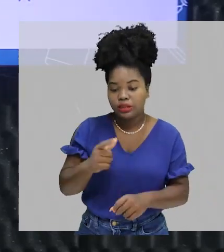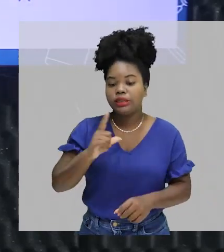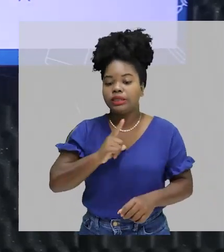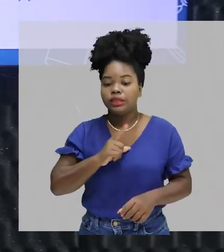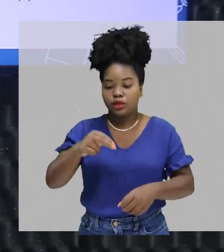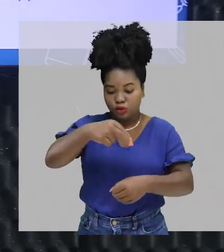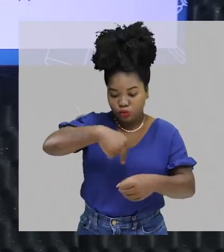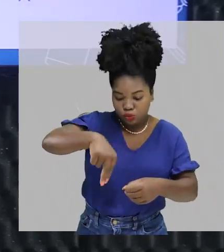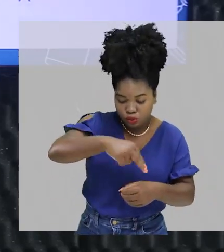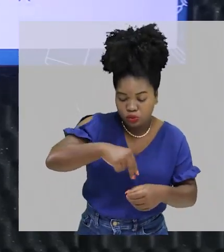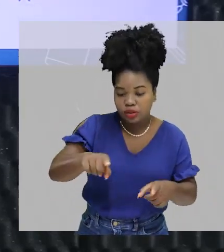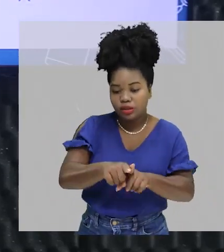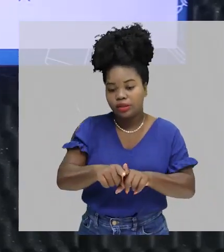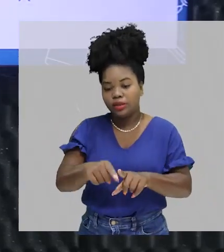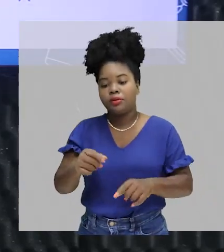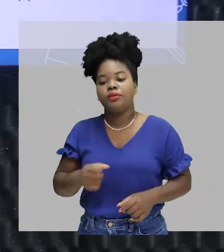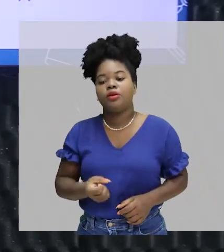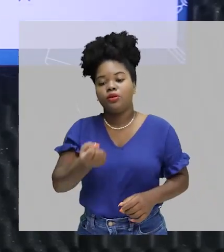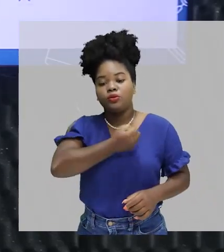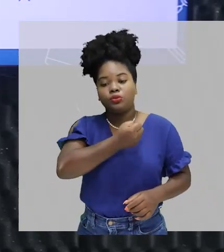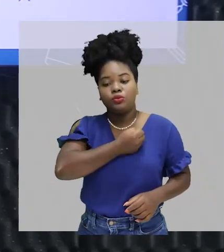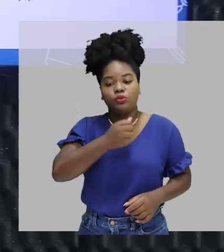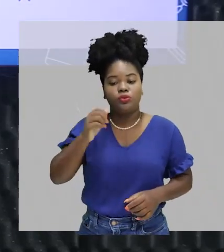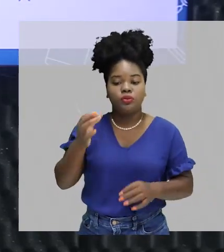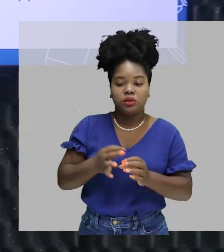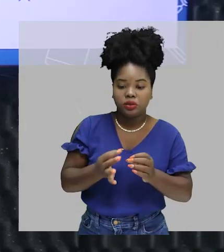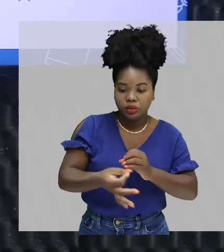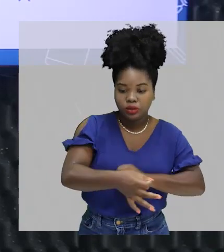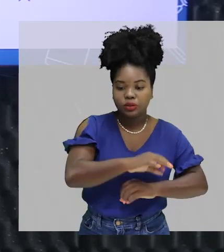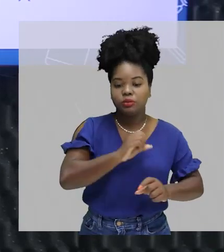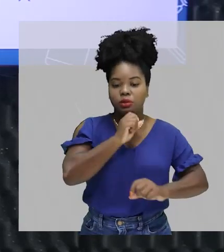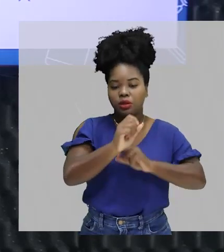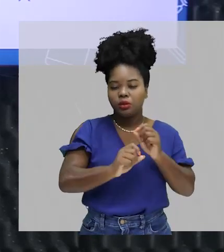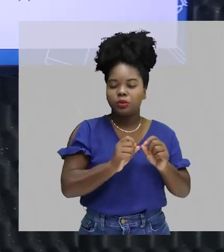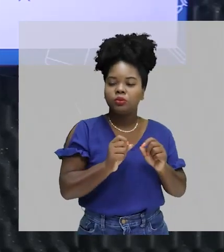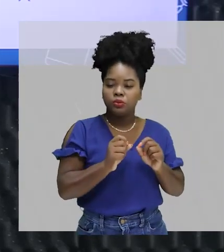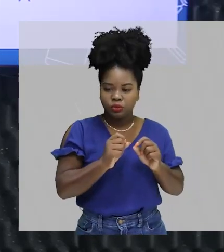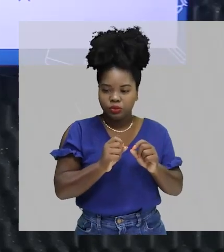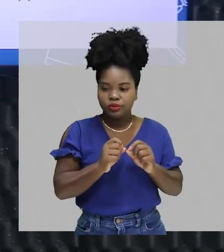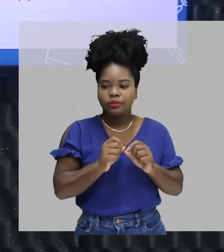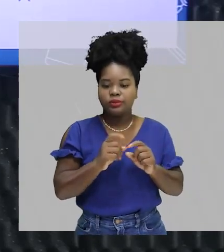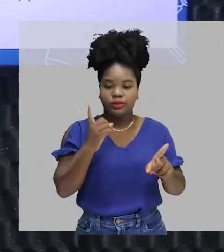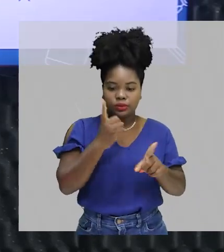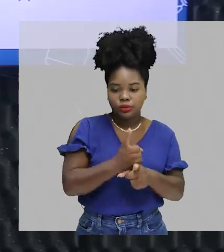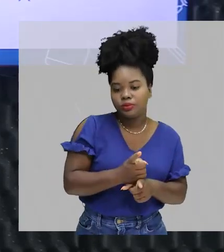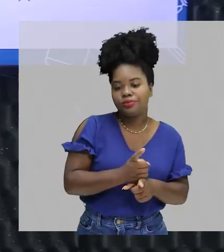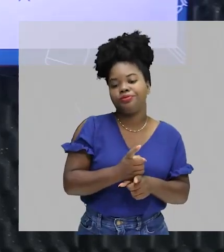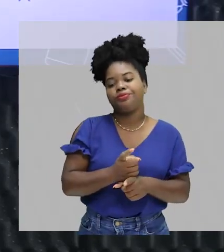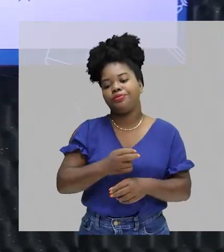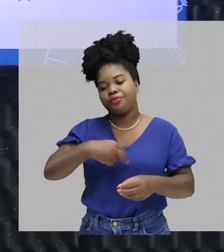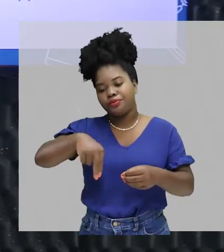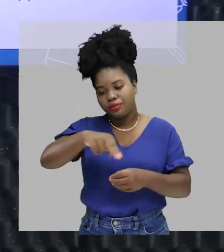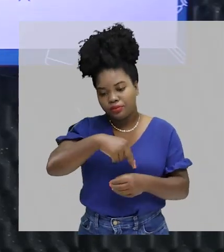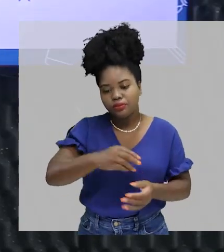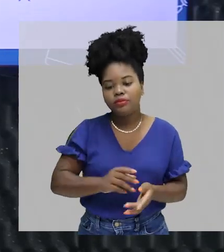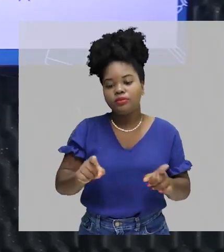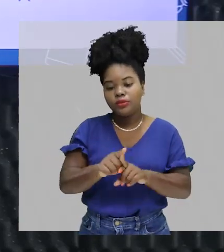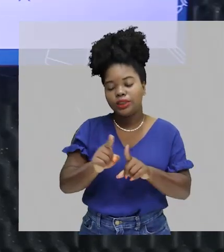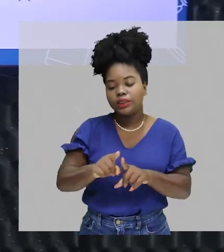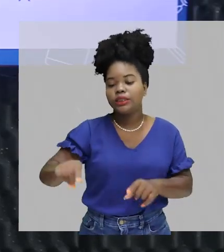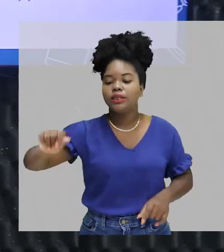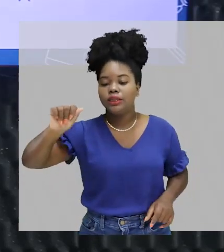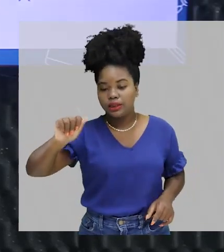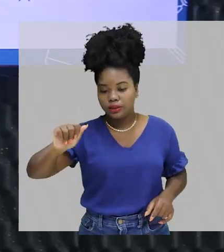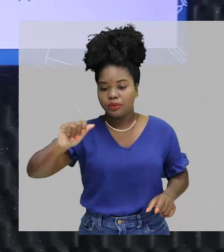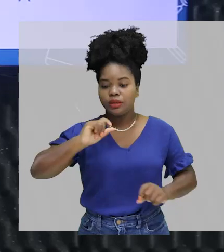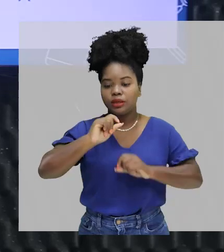núcleo. O número atômico é a identidade do átomo, é o RG do átomo, certo? E nós temos o número